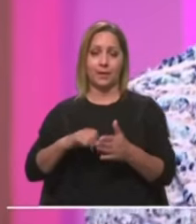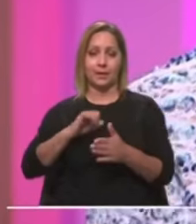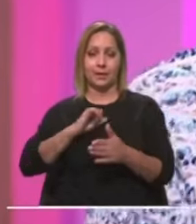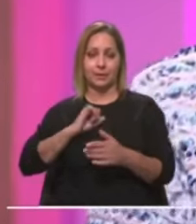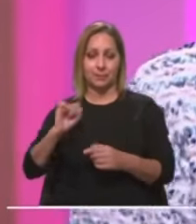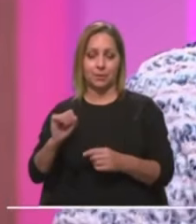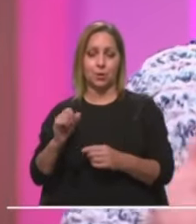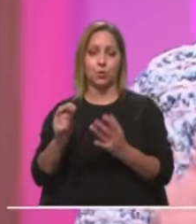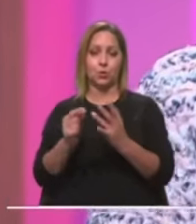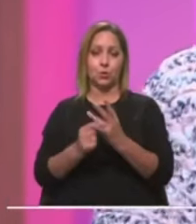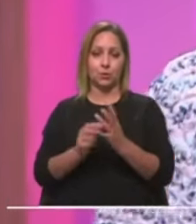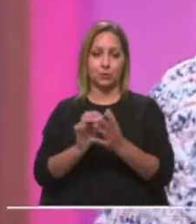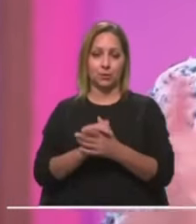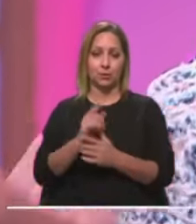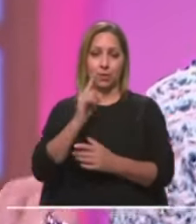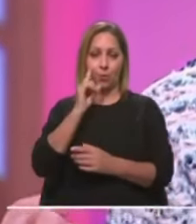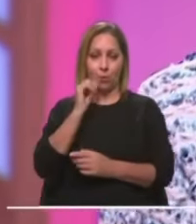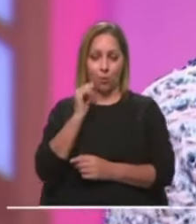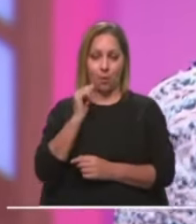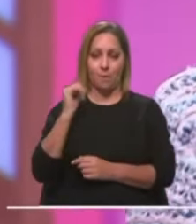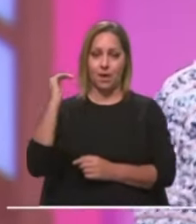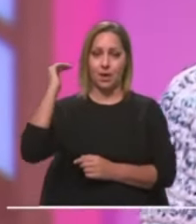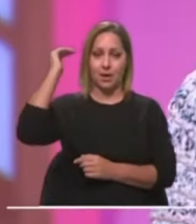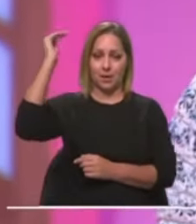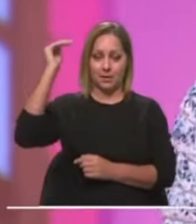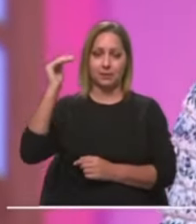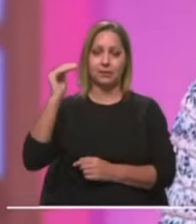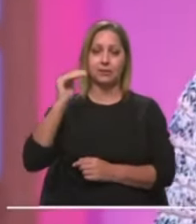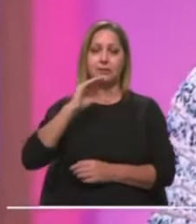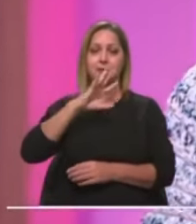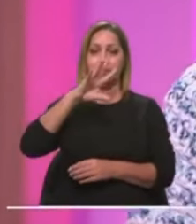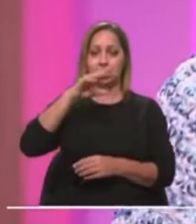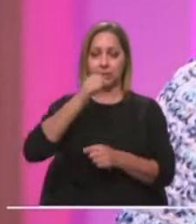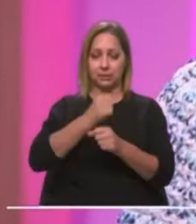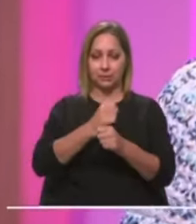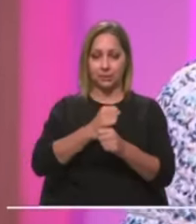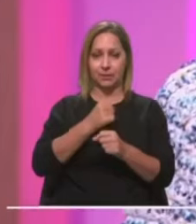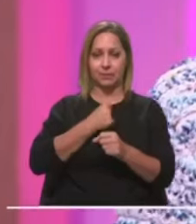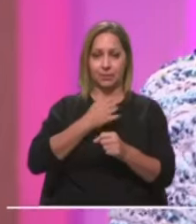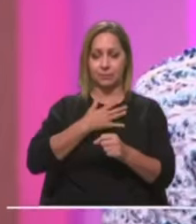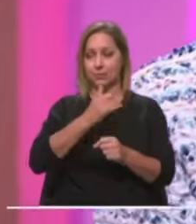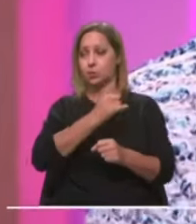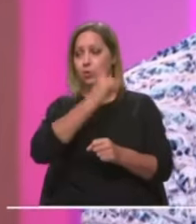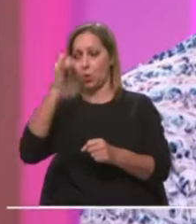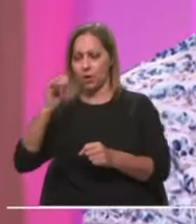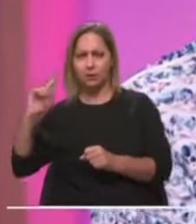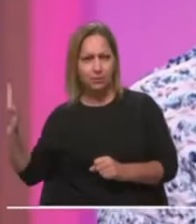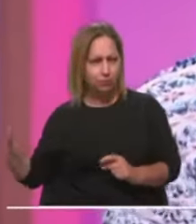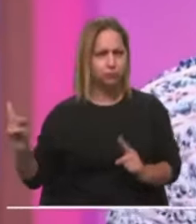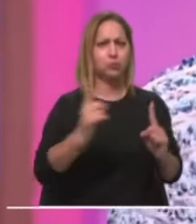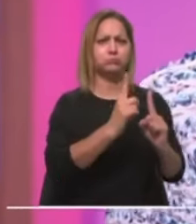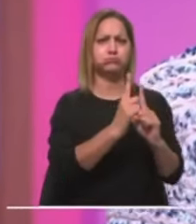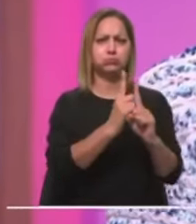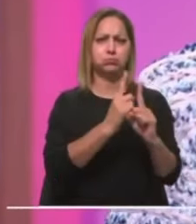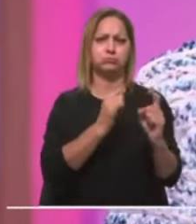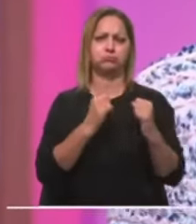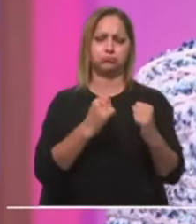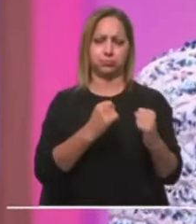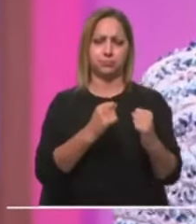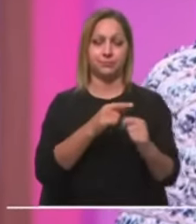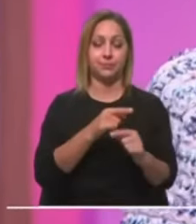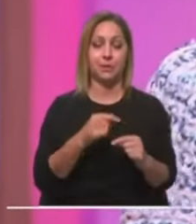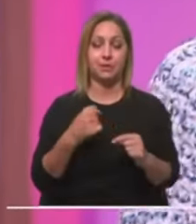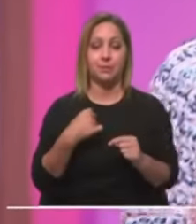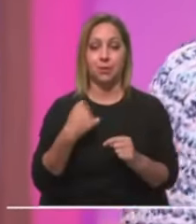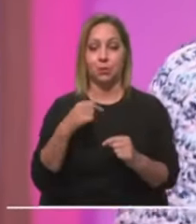marido dela que era um homem zarão trabalhava na companhia de aviação ao lado e que lhe fez frente de modo que eu um dia cheguei lá eu tinha o